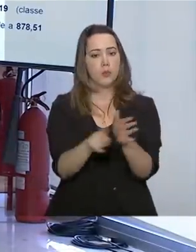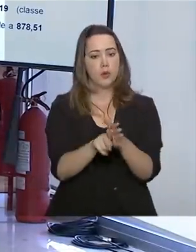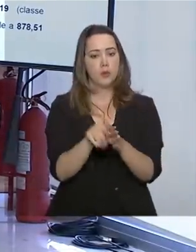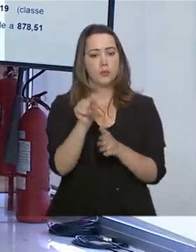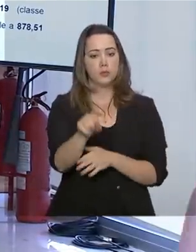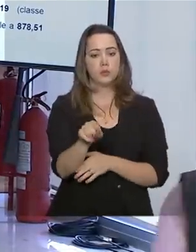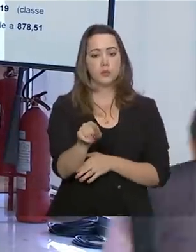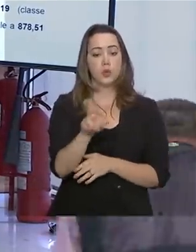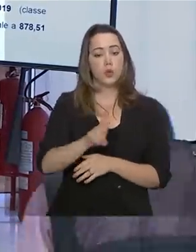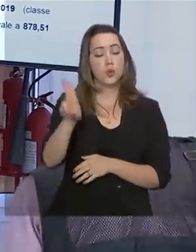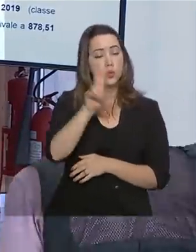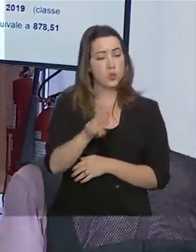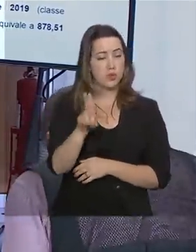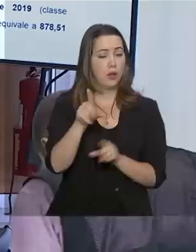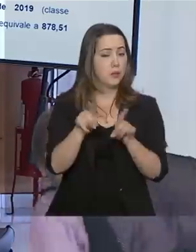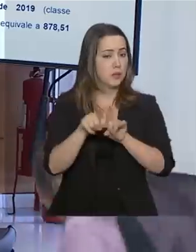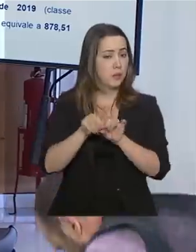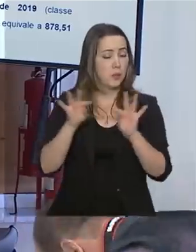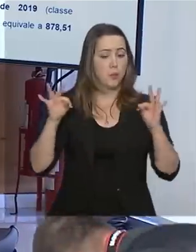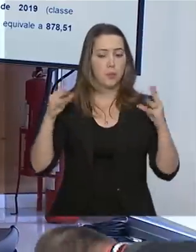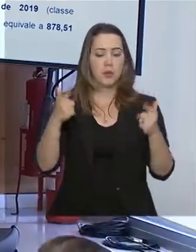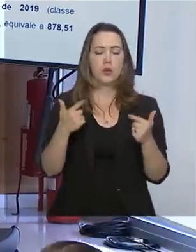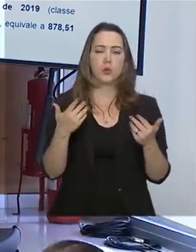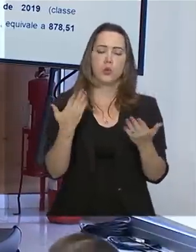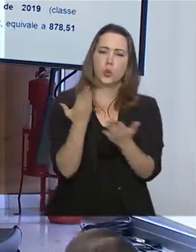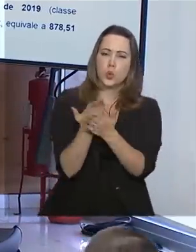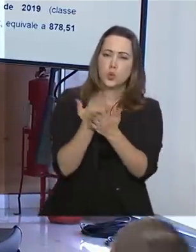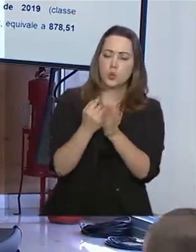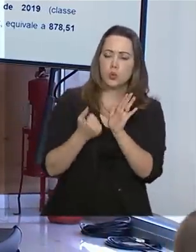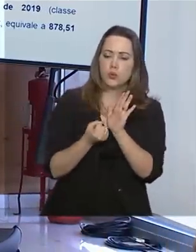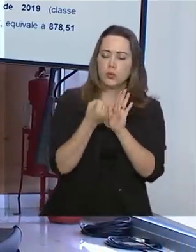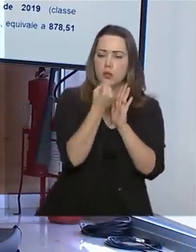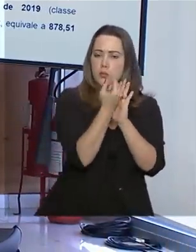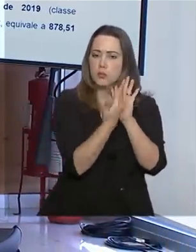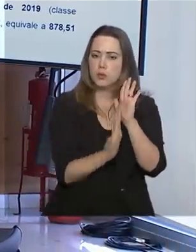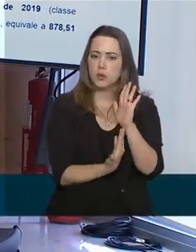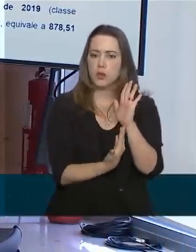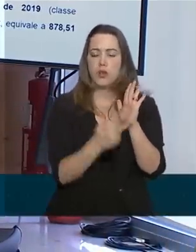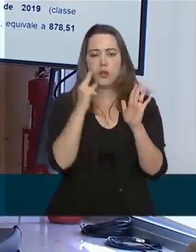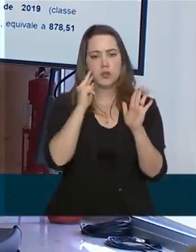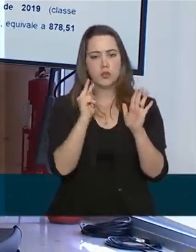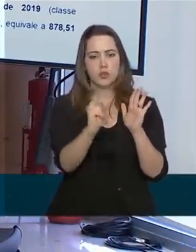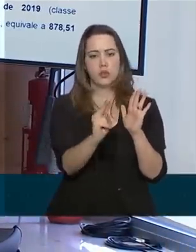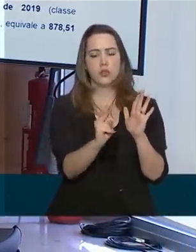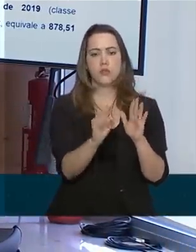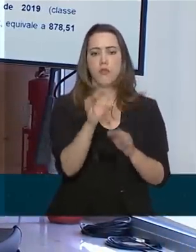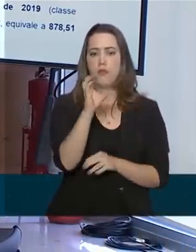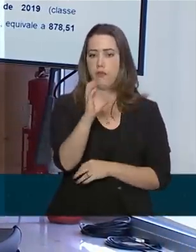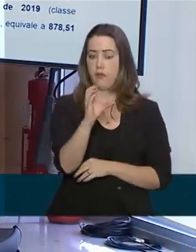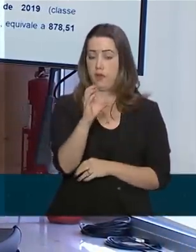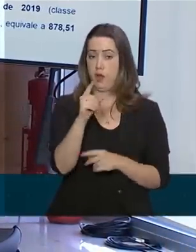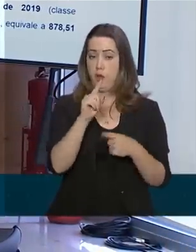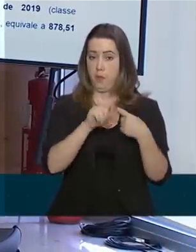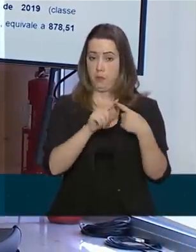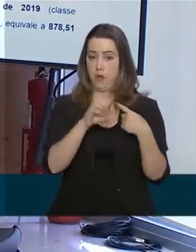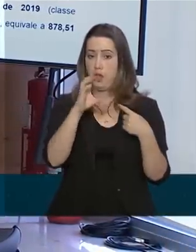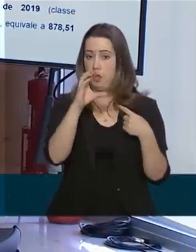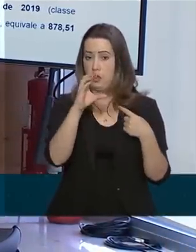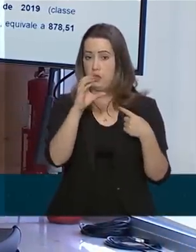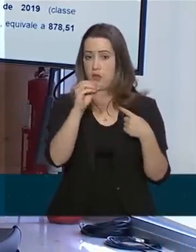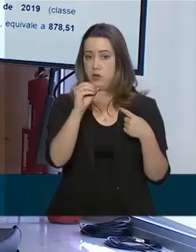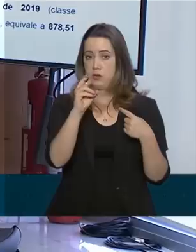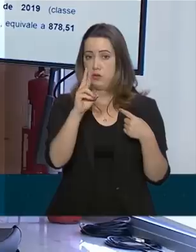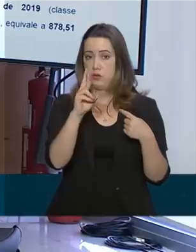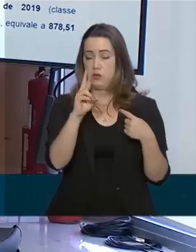usamos o critério para toda a análise que vem aqui no modelo corte raso vocês sabem que têm três categorias como